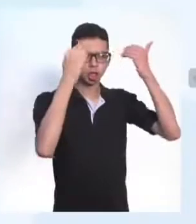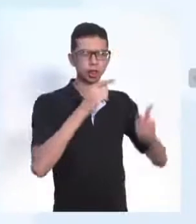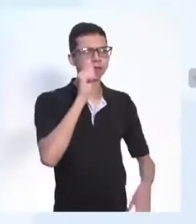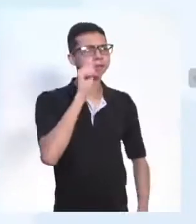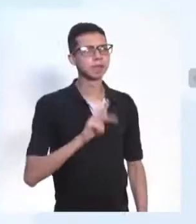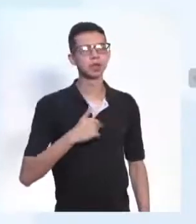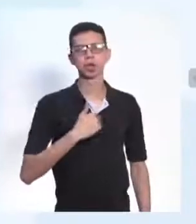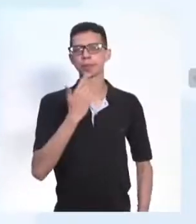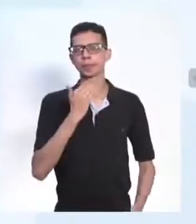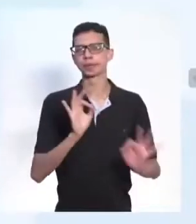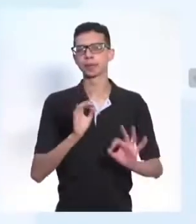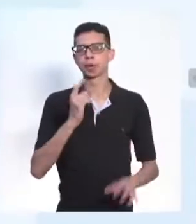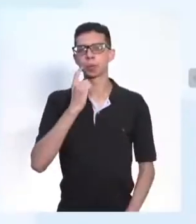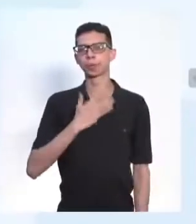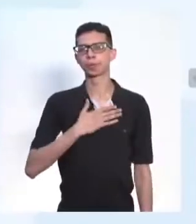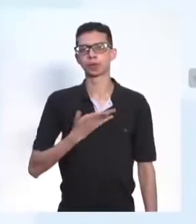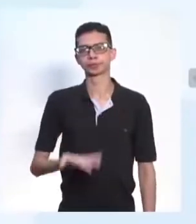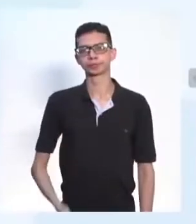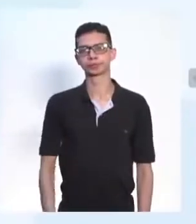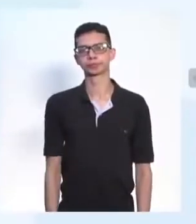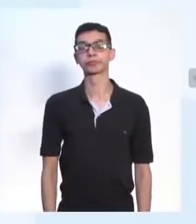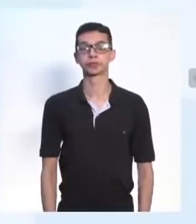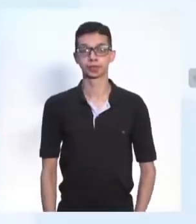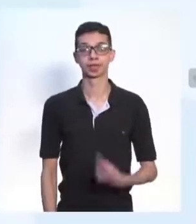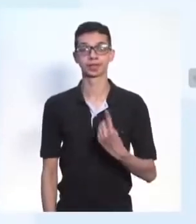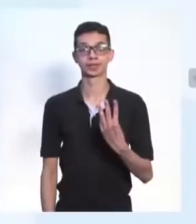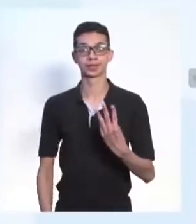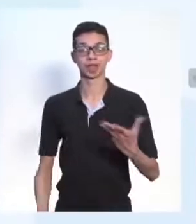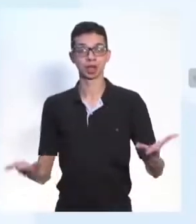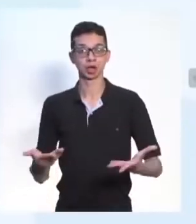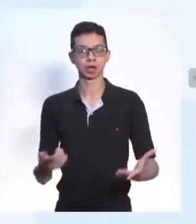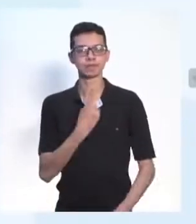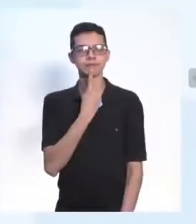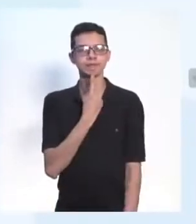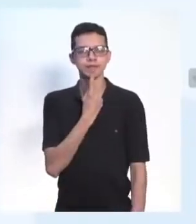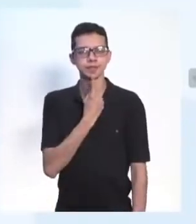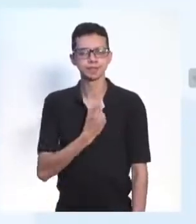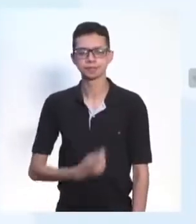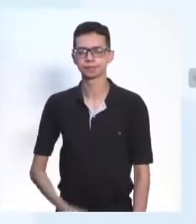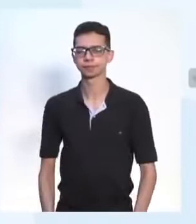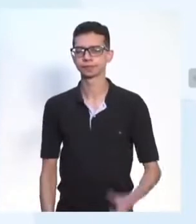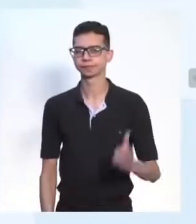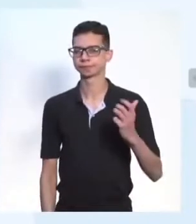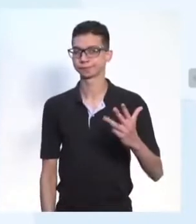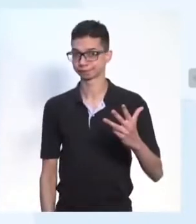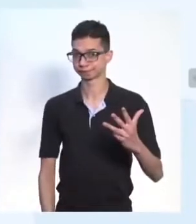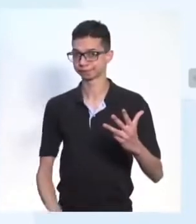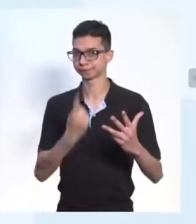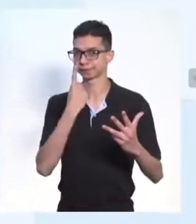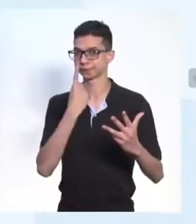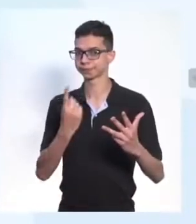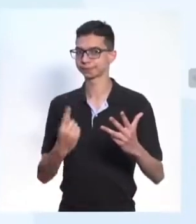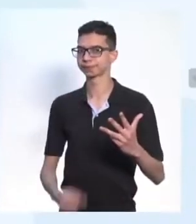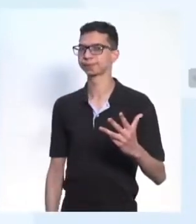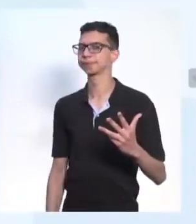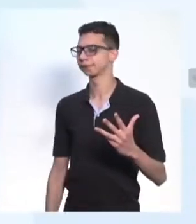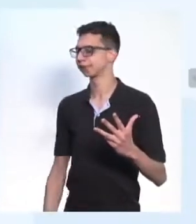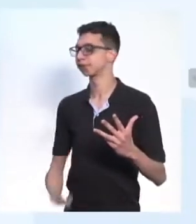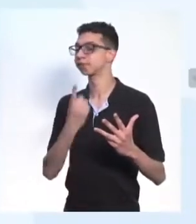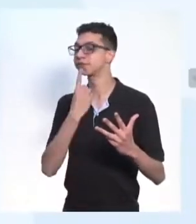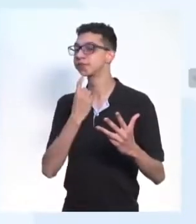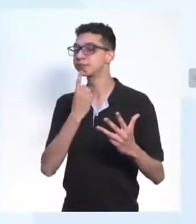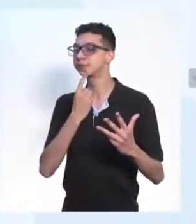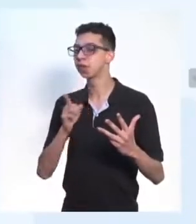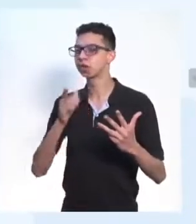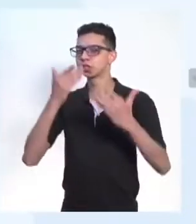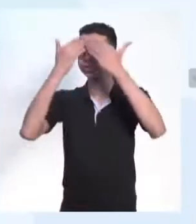as minhas balas de goma. 13. Agora, vermelho. Vamos lá. Vermelho. E o Jonas tomando